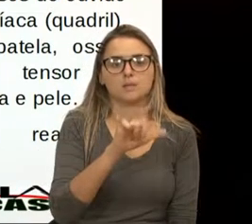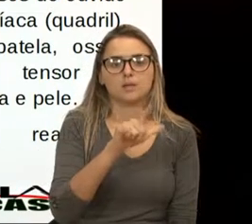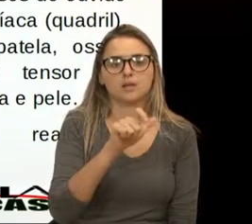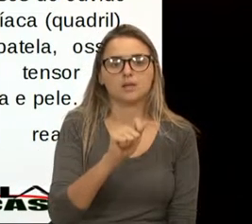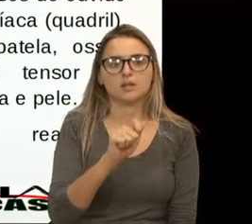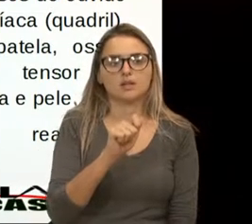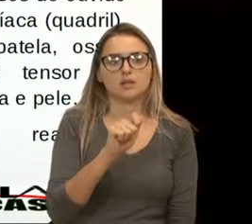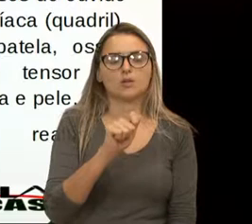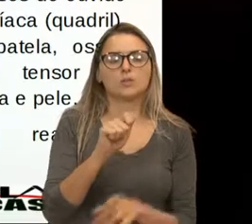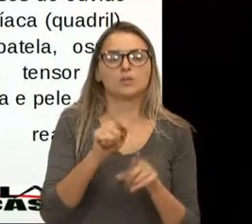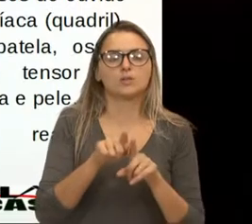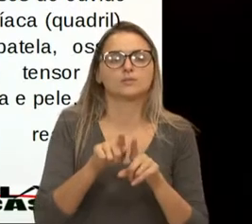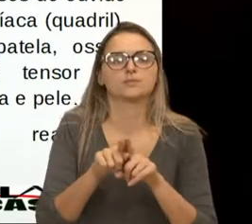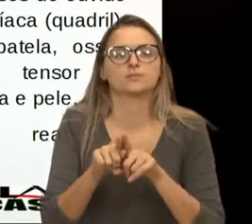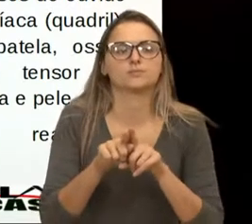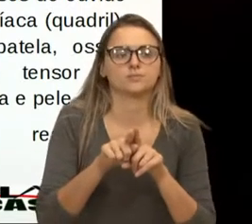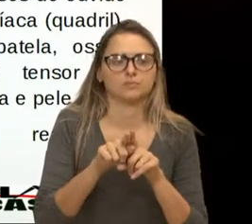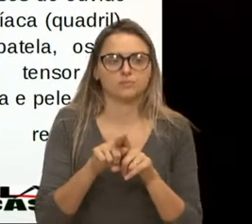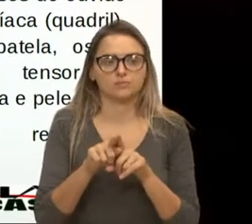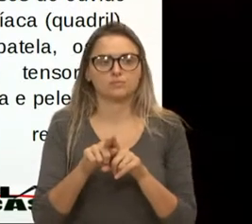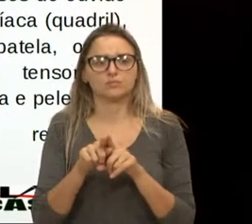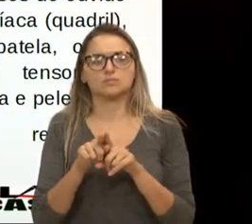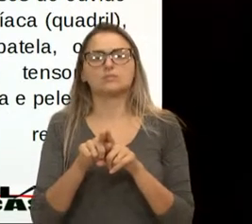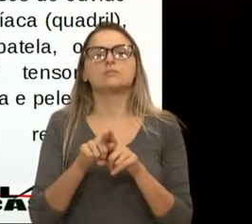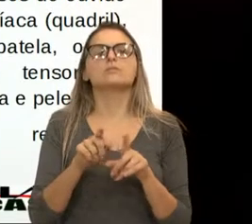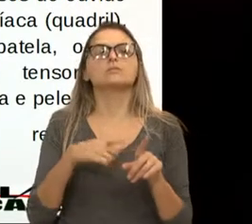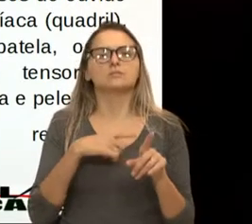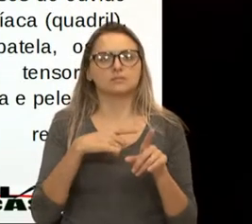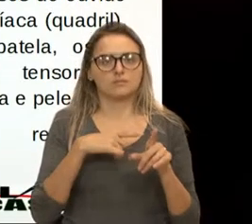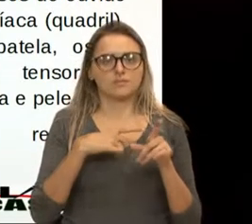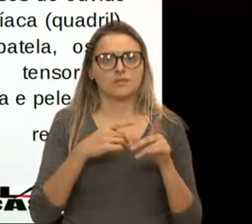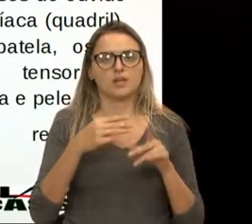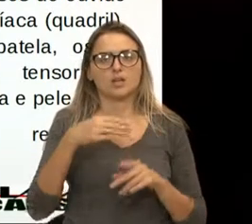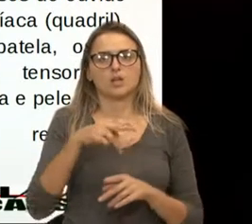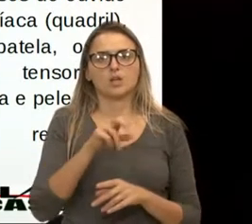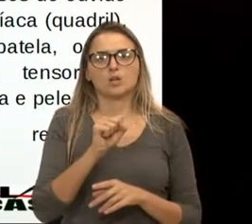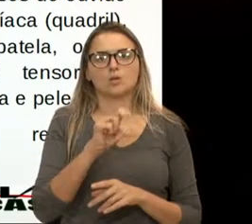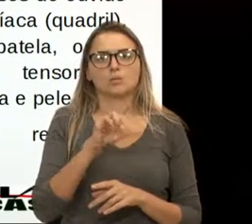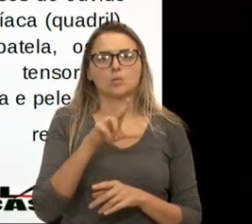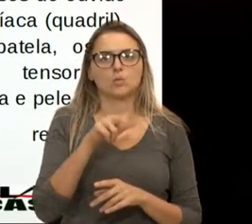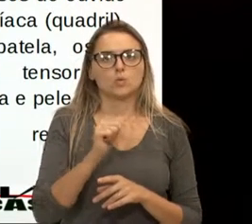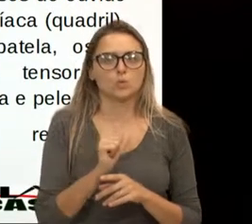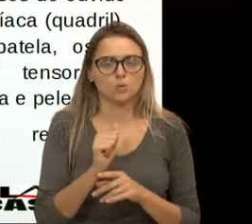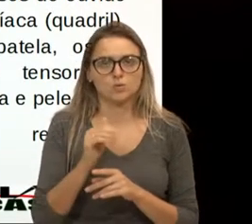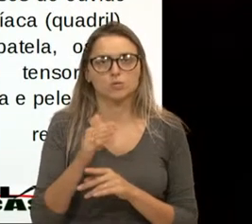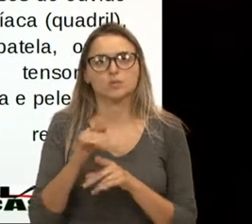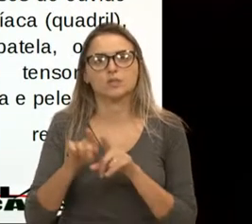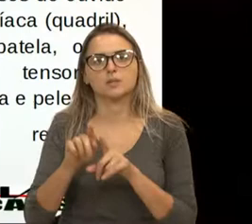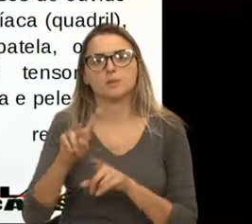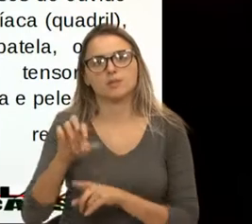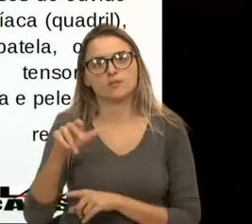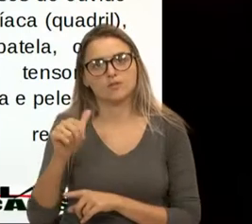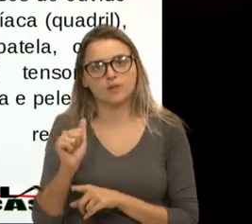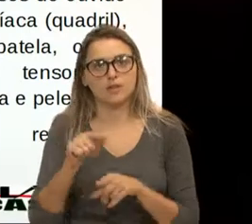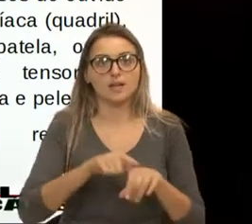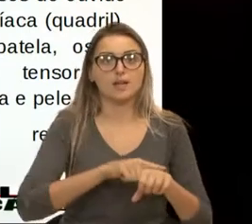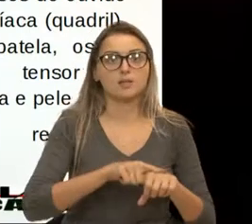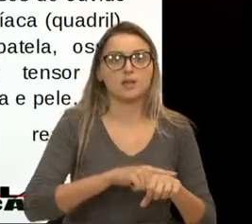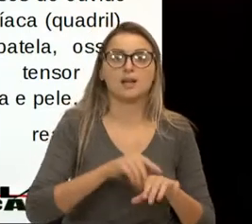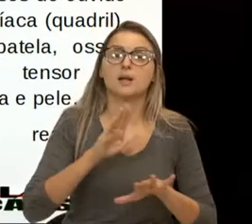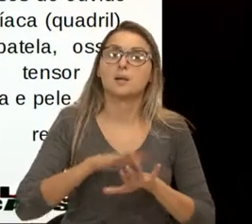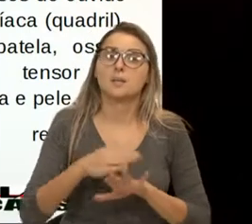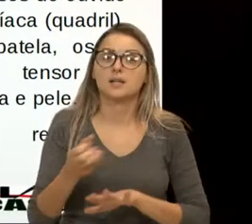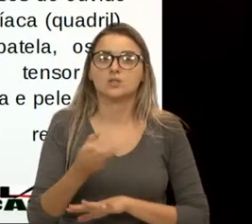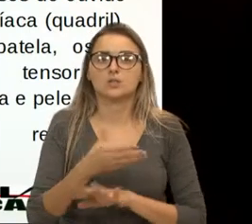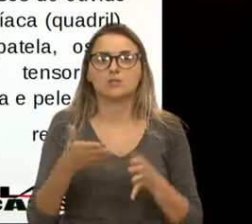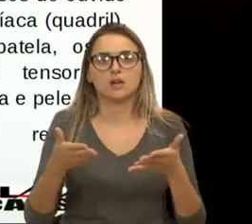rótula, ossos longos, face lata, que é o músculo tensor da articulação do quadril, veia safena e pele. Mais recentemente